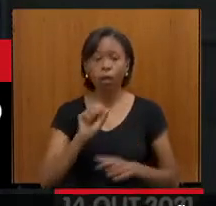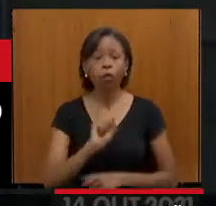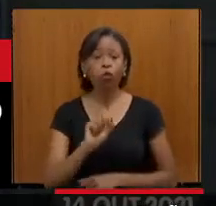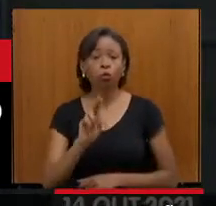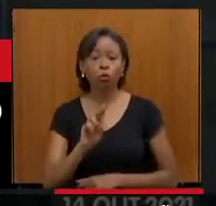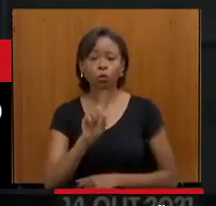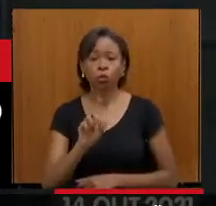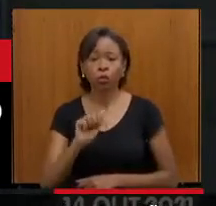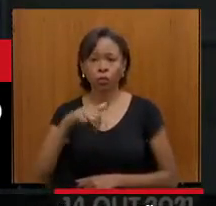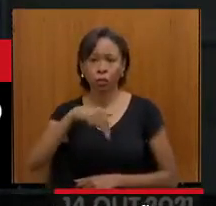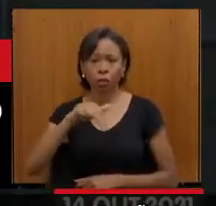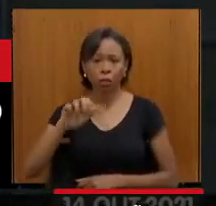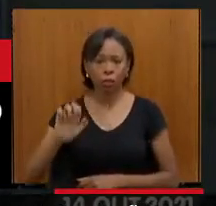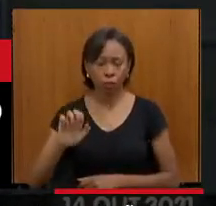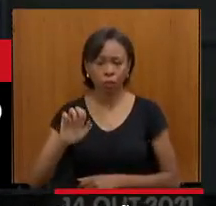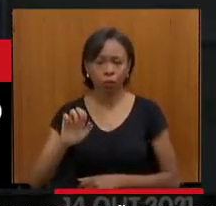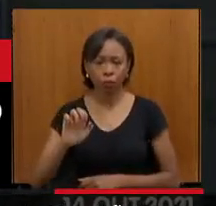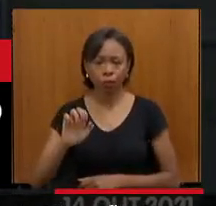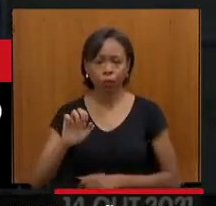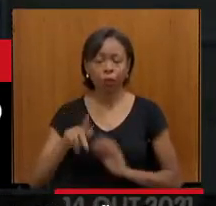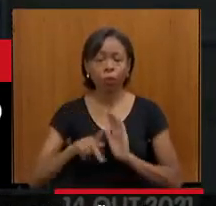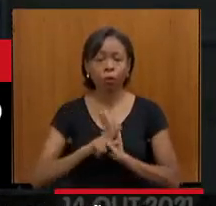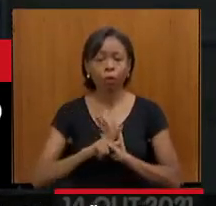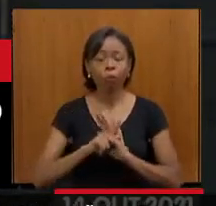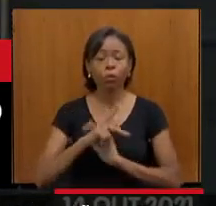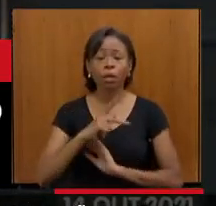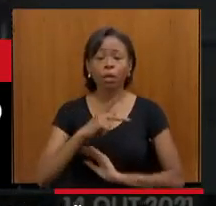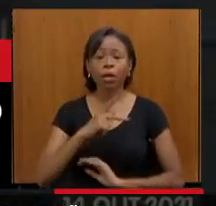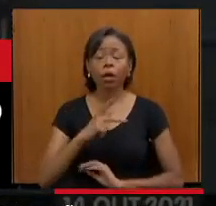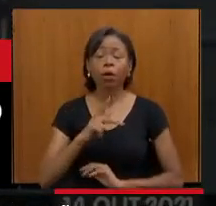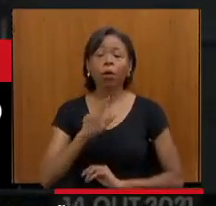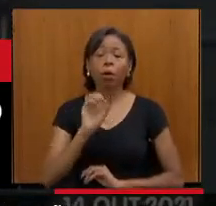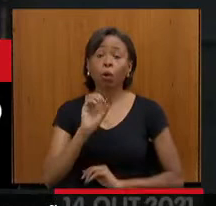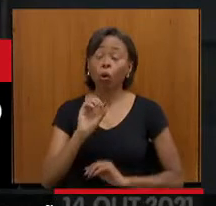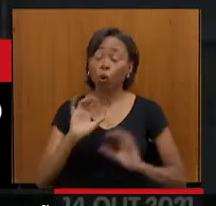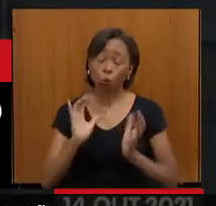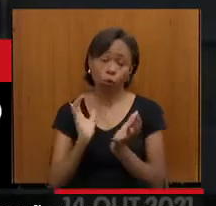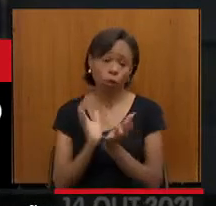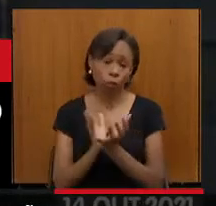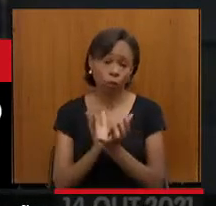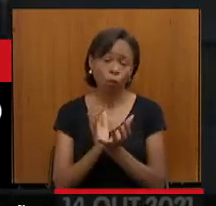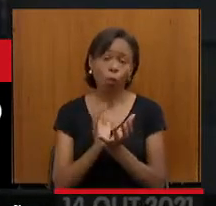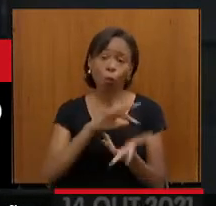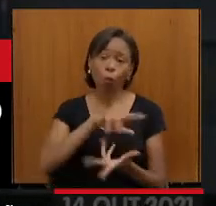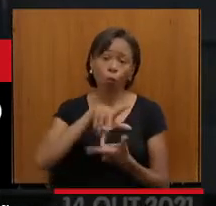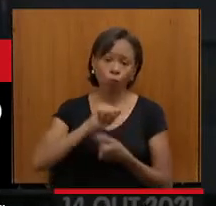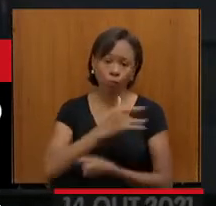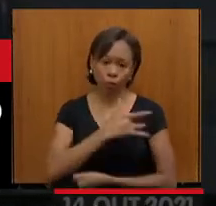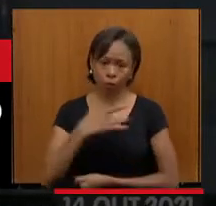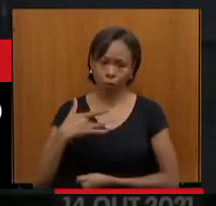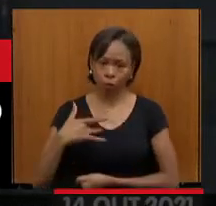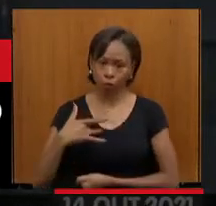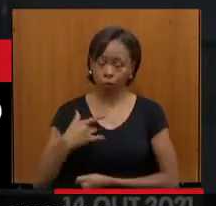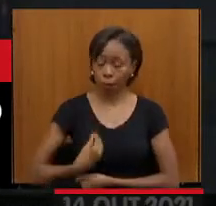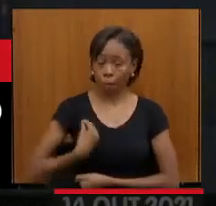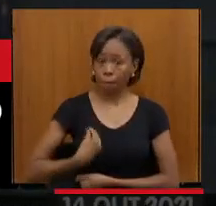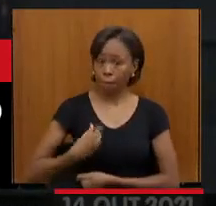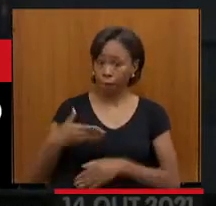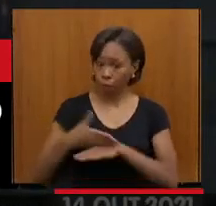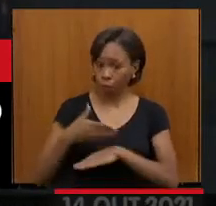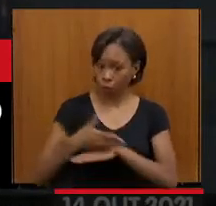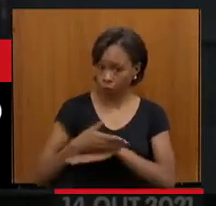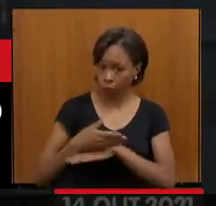a Organização Pan-Americana da Saúde, Organização Mundial da Saúde, que participa conosco através do